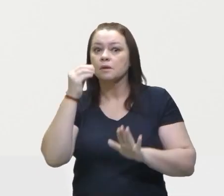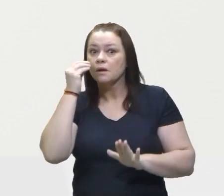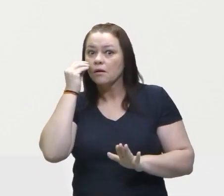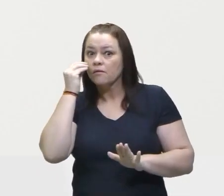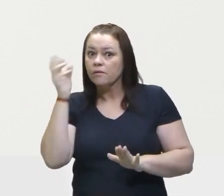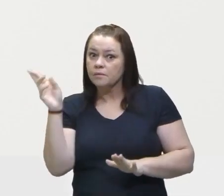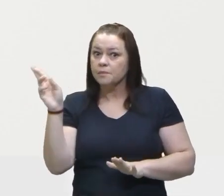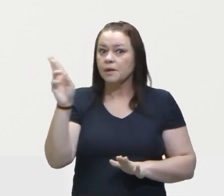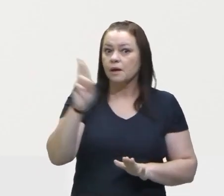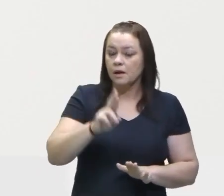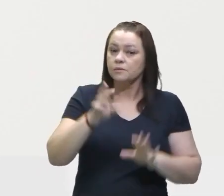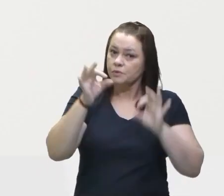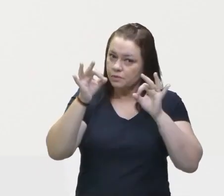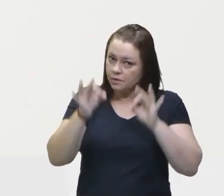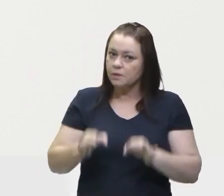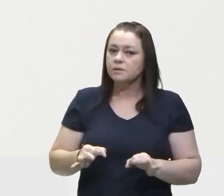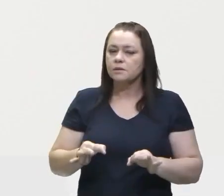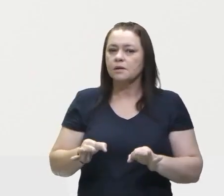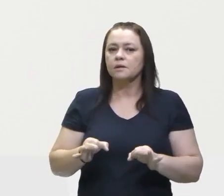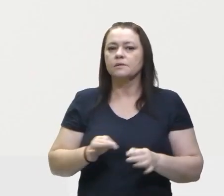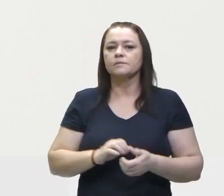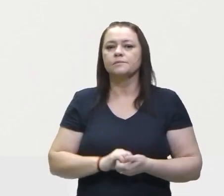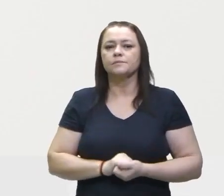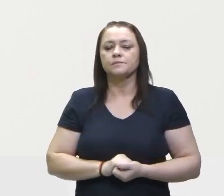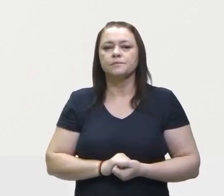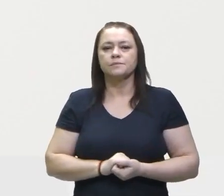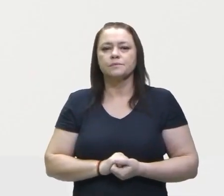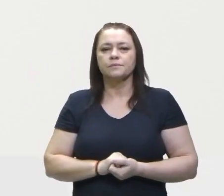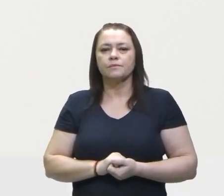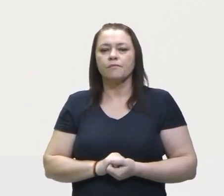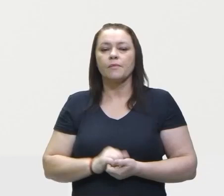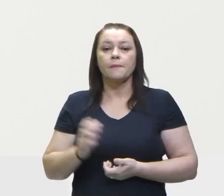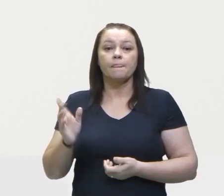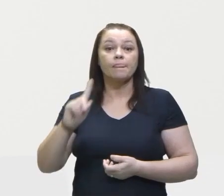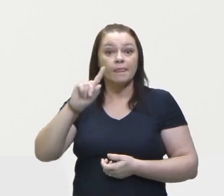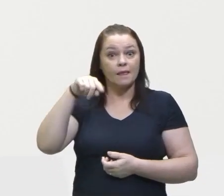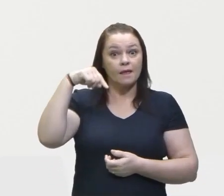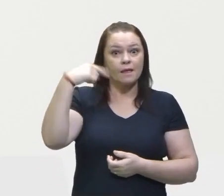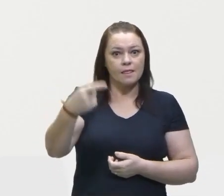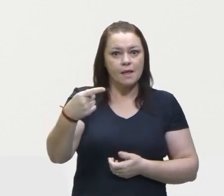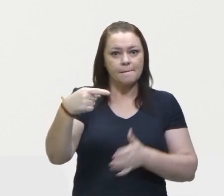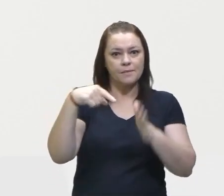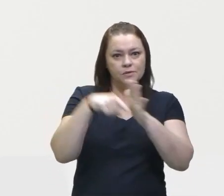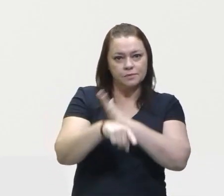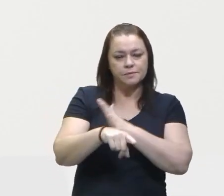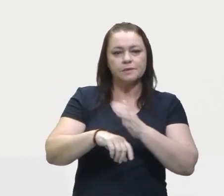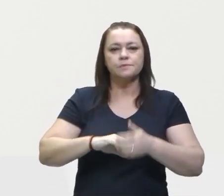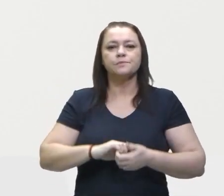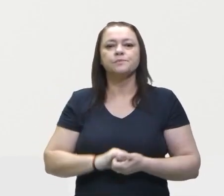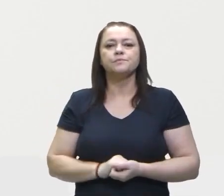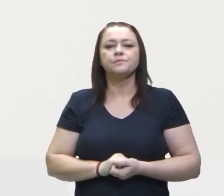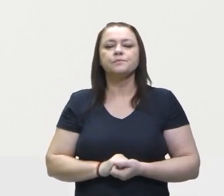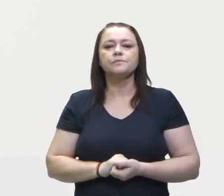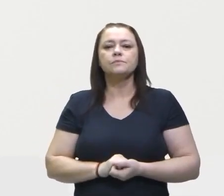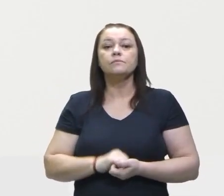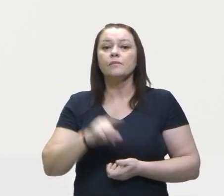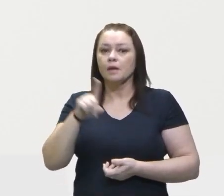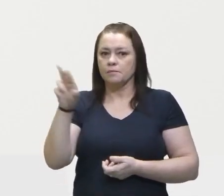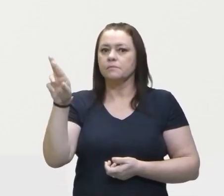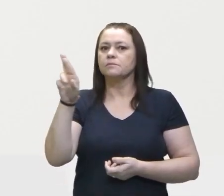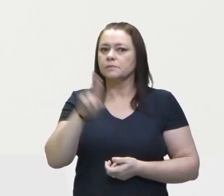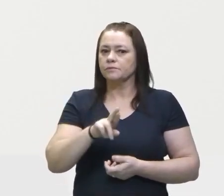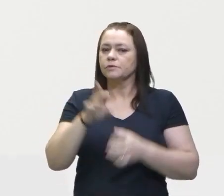vai marcar os ponteirinhos aí direitinho. Então vamos para a nossa próxima pergunta, que é para você